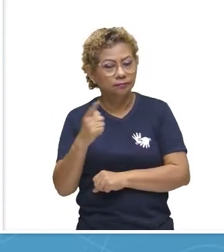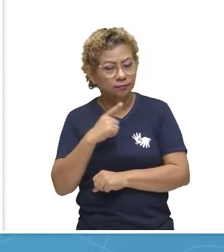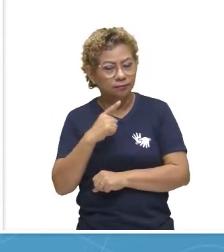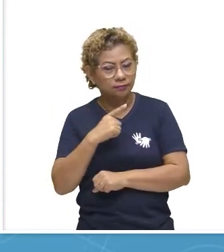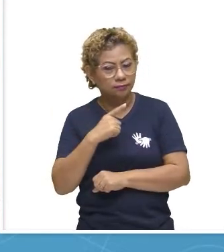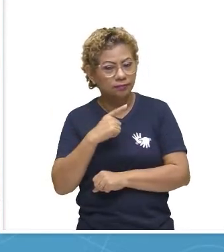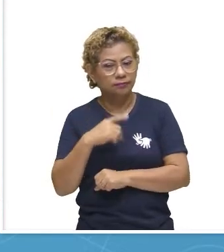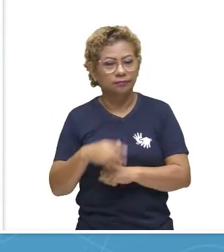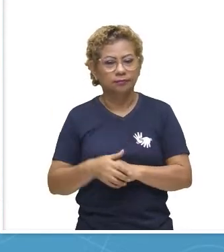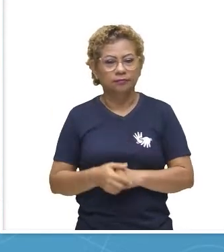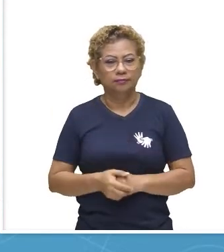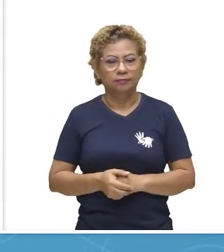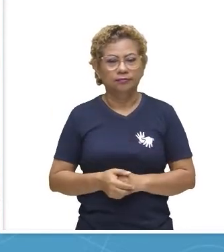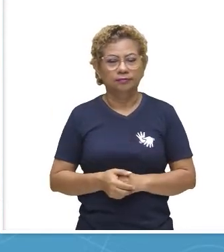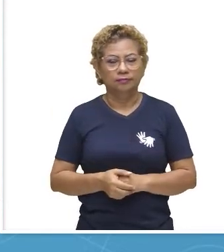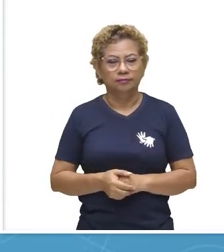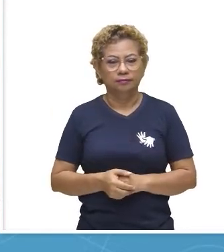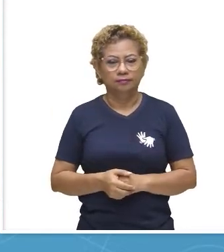medir?